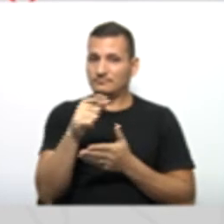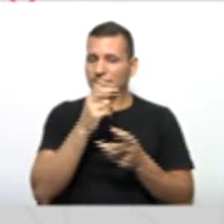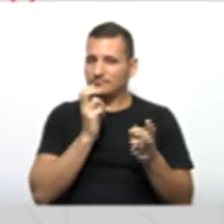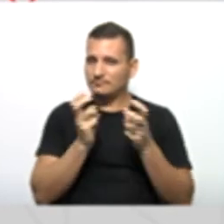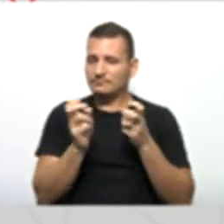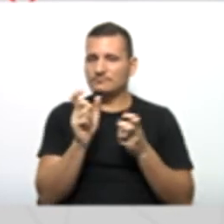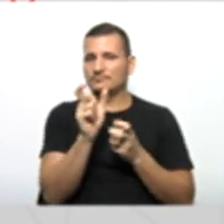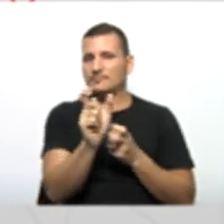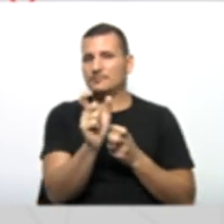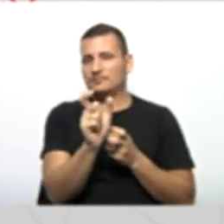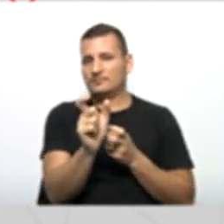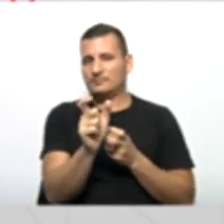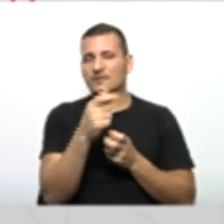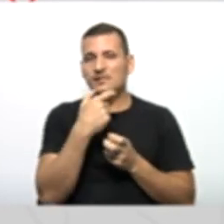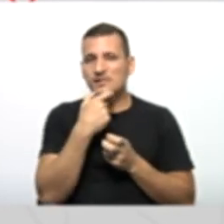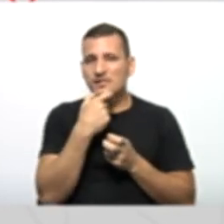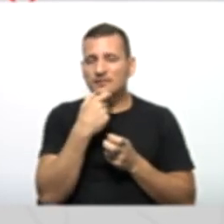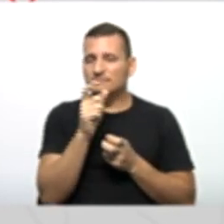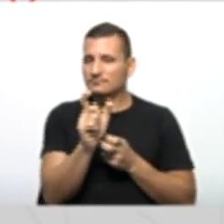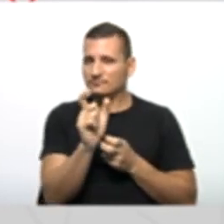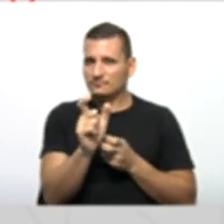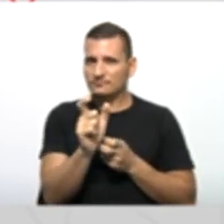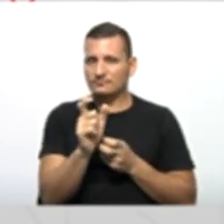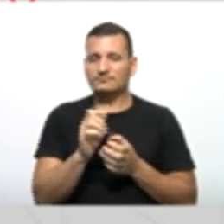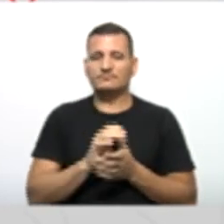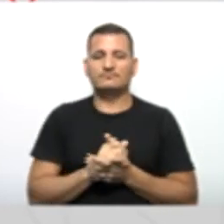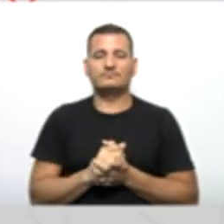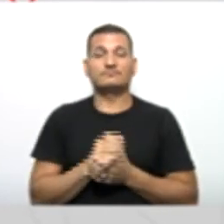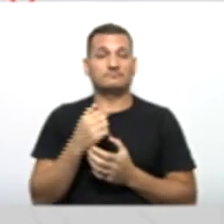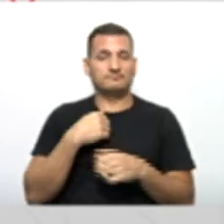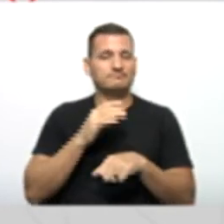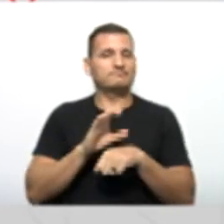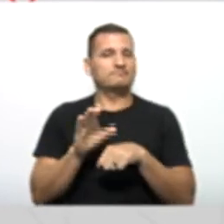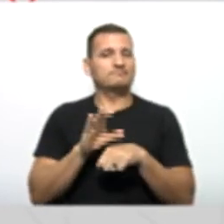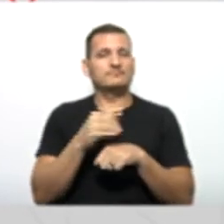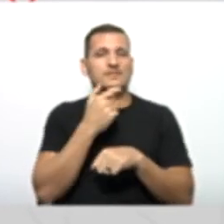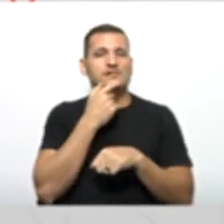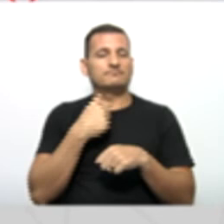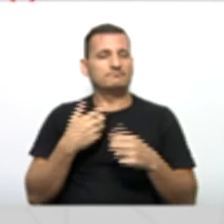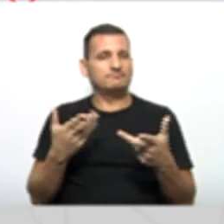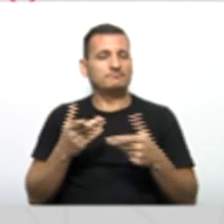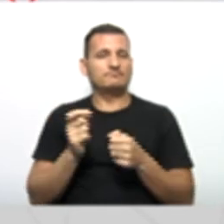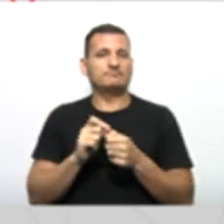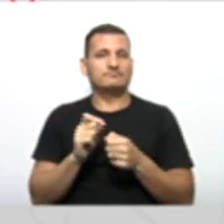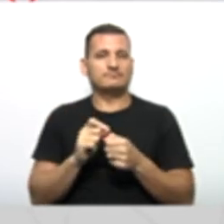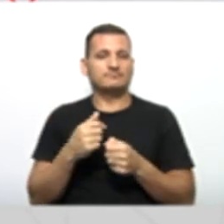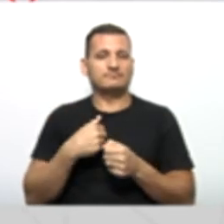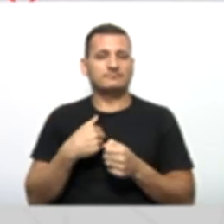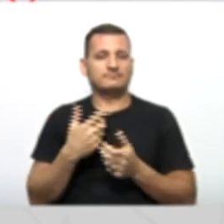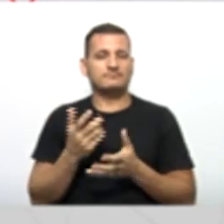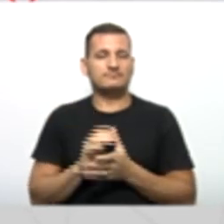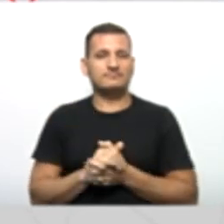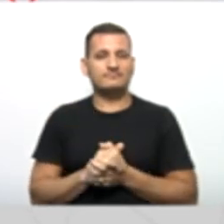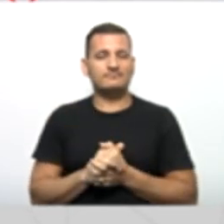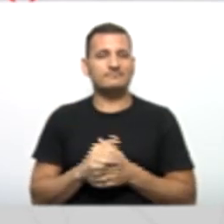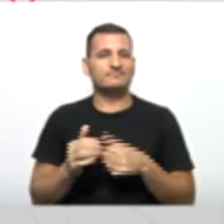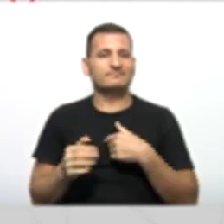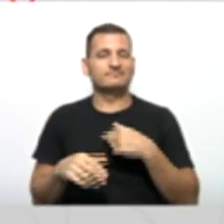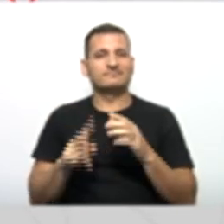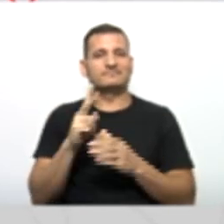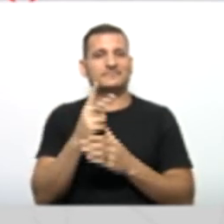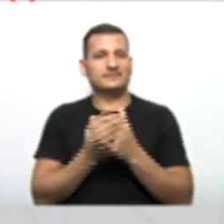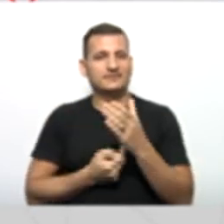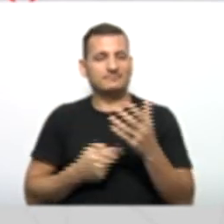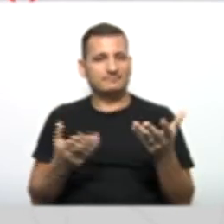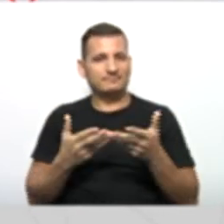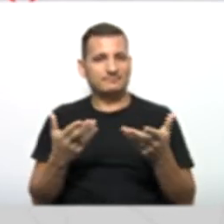familiarizar com o inglês em gente até eu estou fazendo curso de inglês abelão agora eu só pessoa bilíngüe está